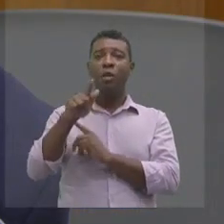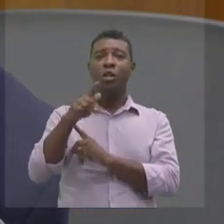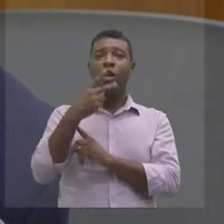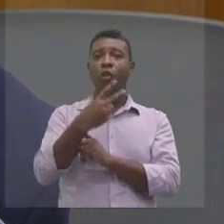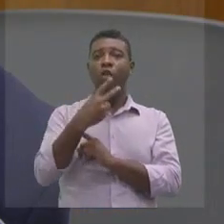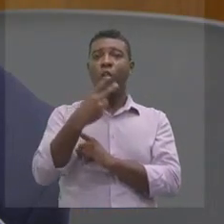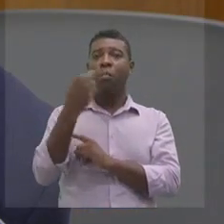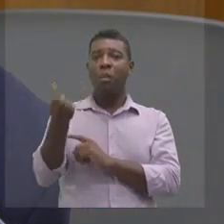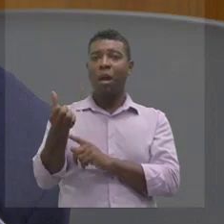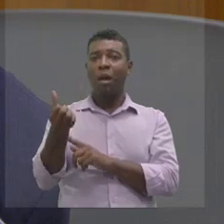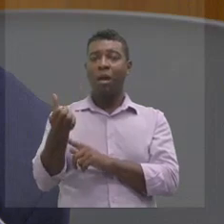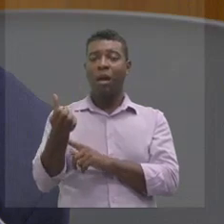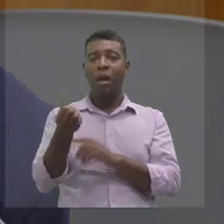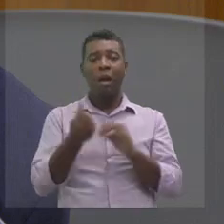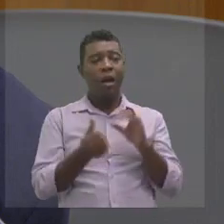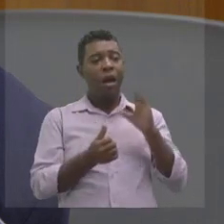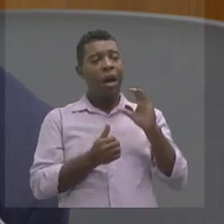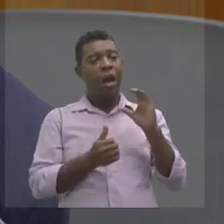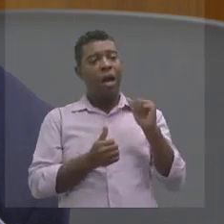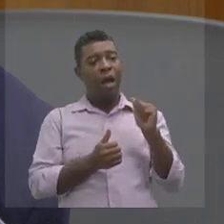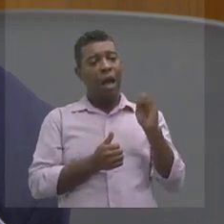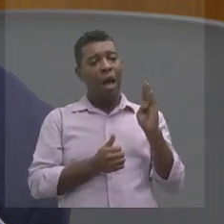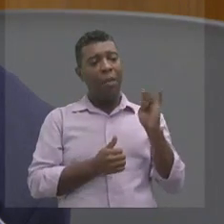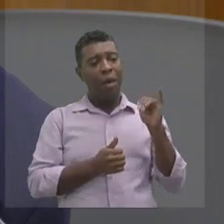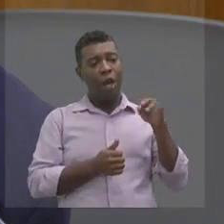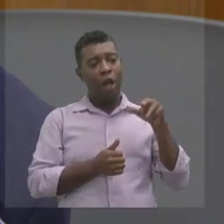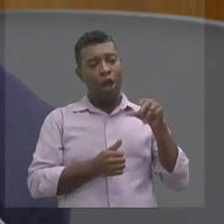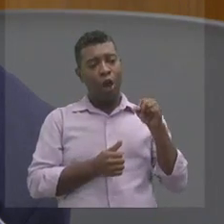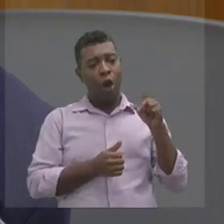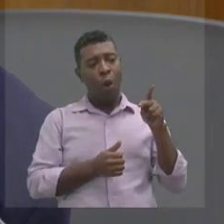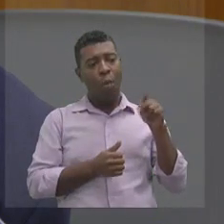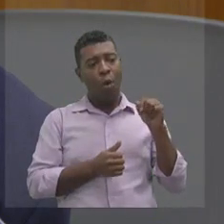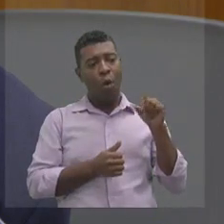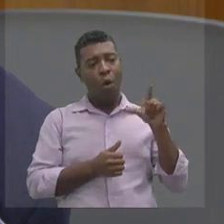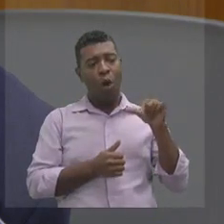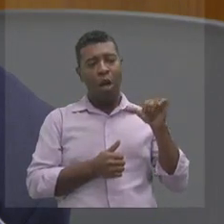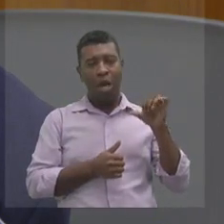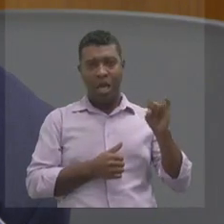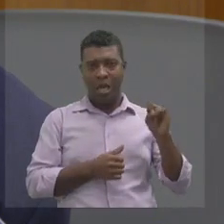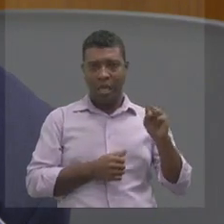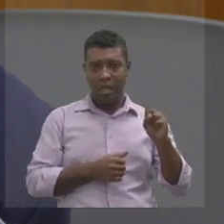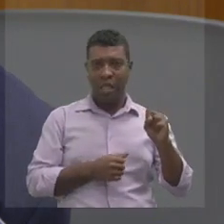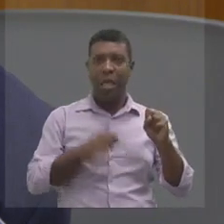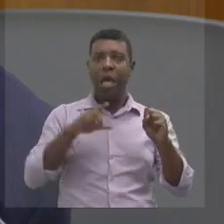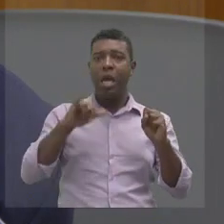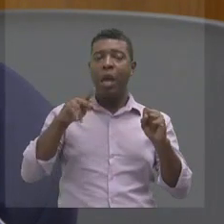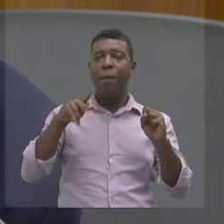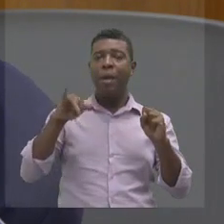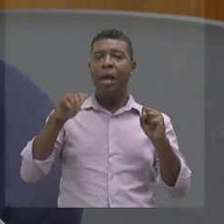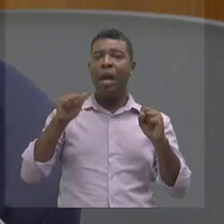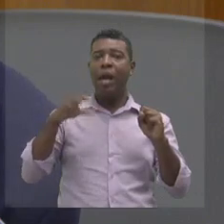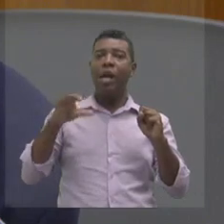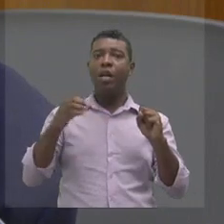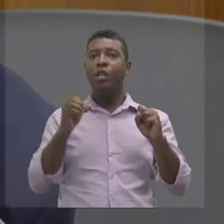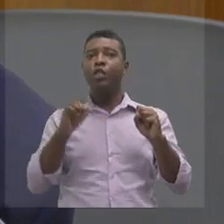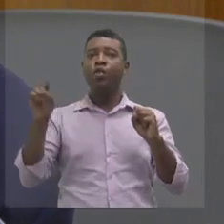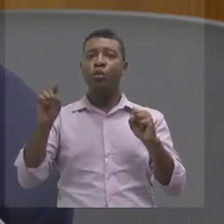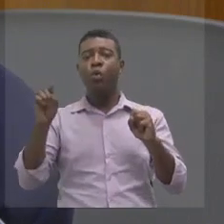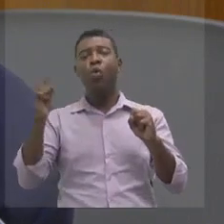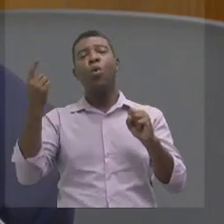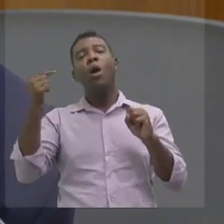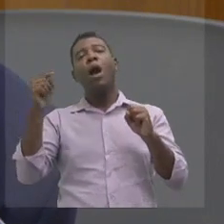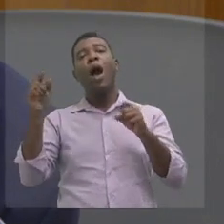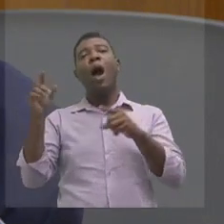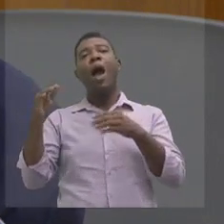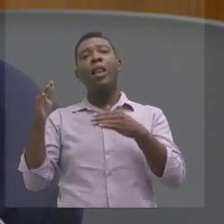que liga Capinópolis e Ipiaçu e o trecho que liga Capinópolis até Canápolis está precisando de reparo e